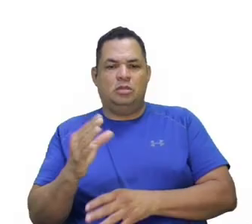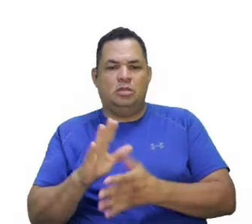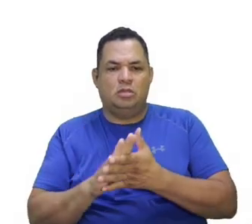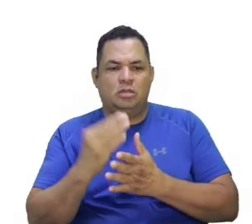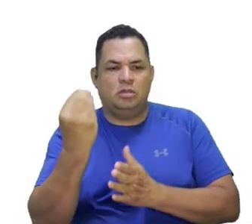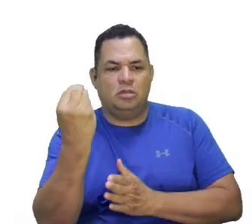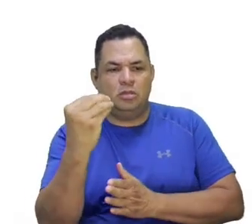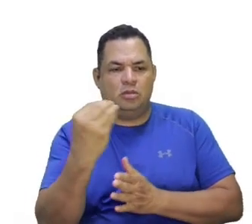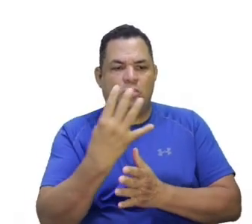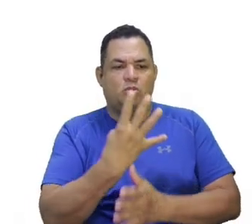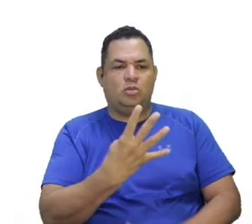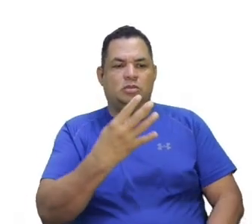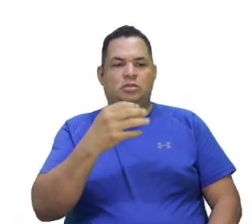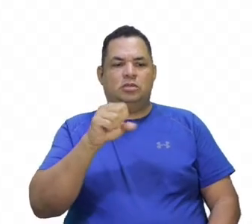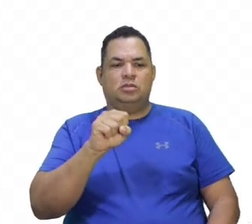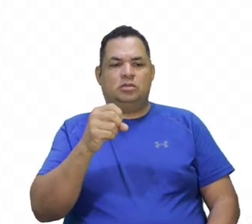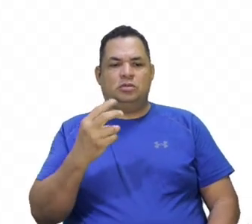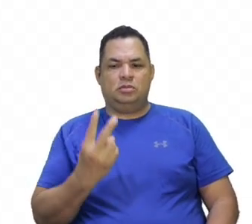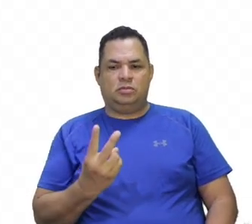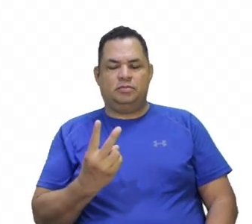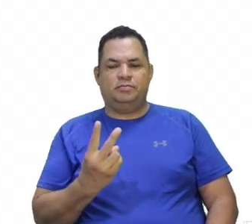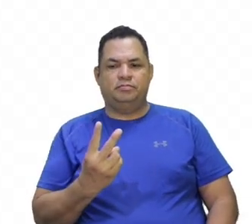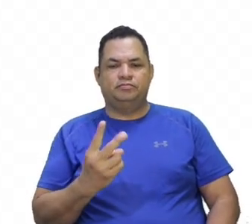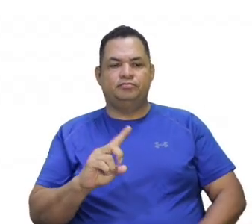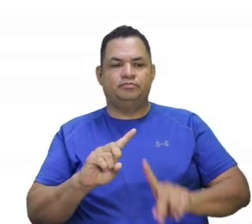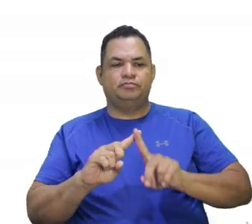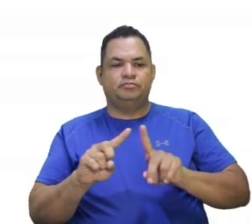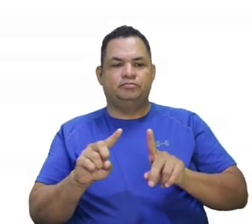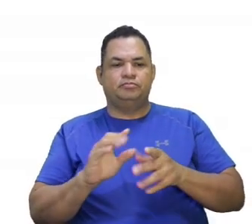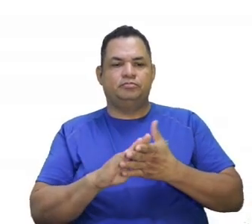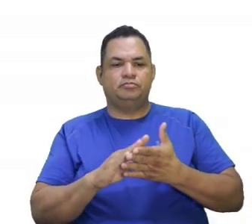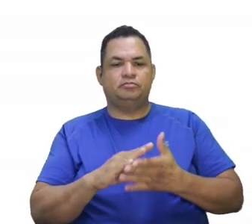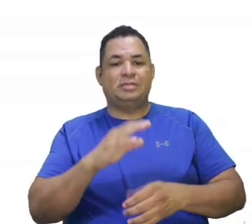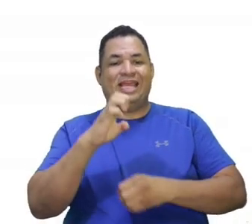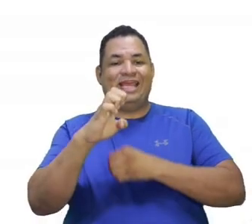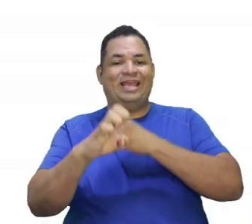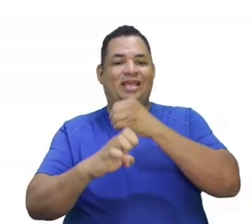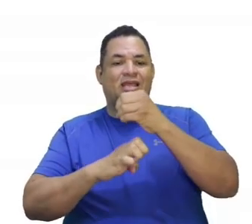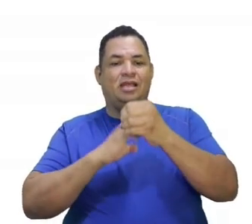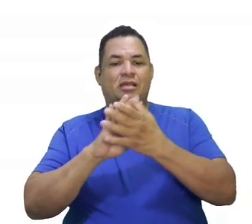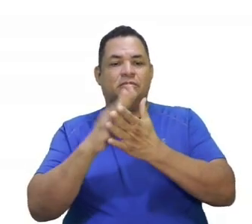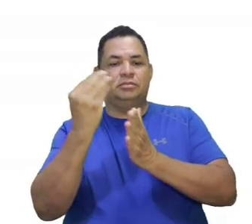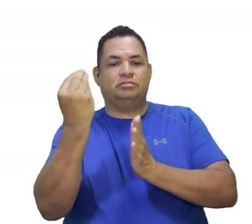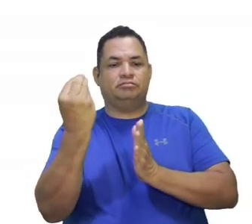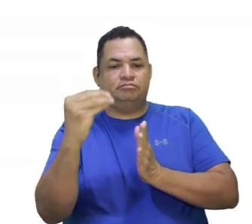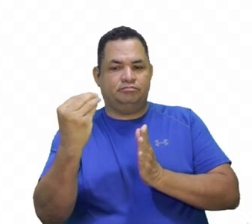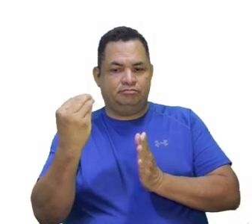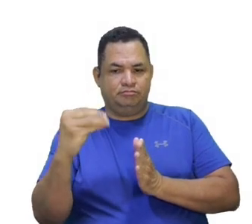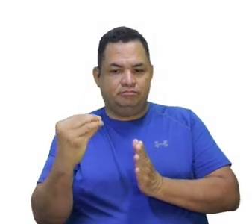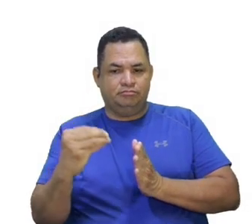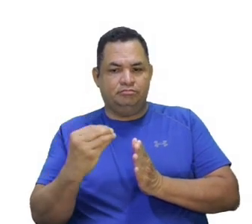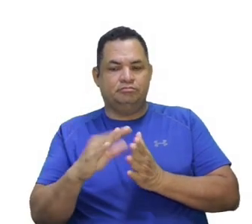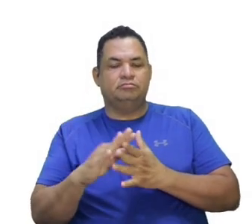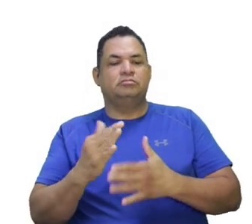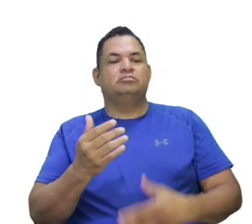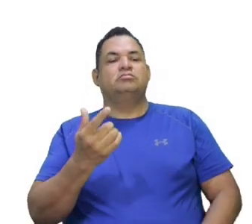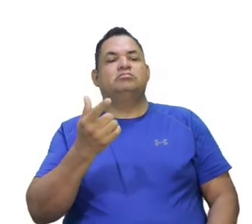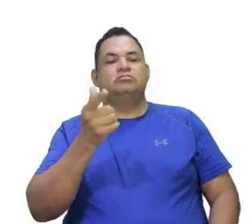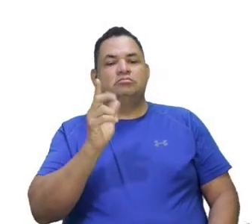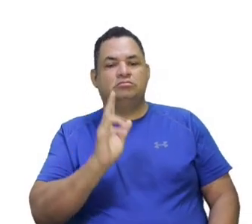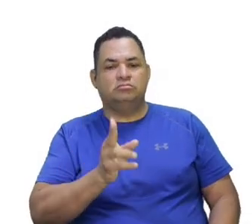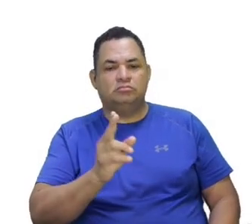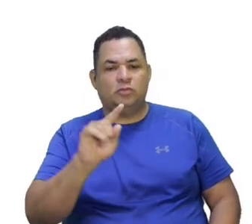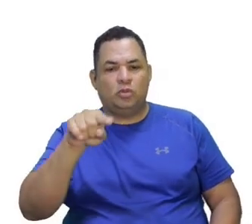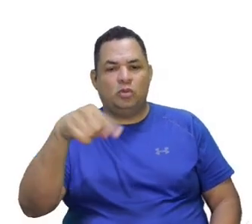lá, preencho 4s2. Só que eu ainda tenho elétrons para preencher. Continuo distribuindo. Qual vai